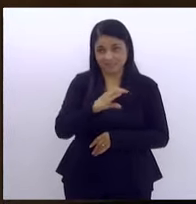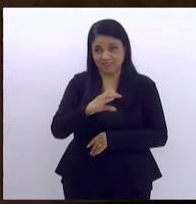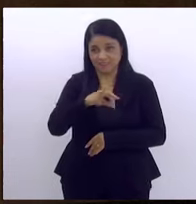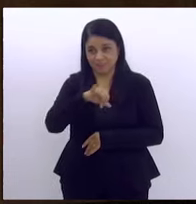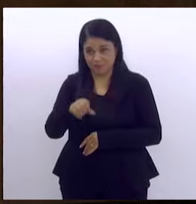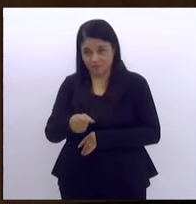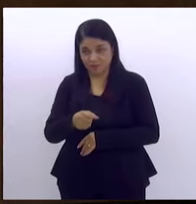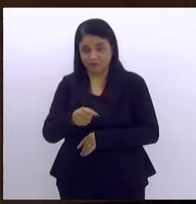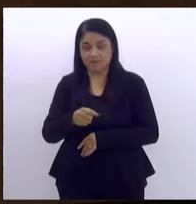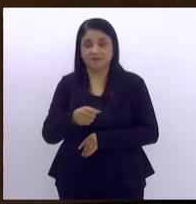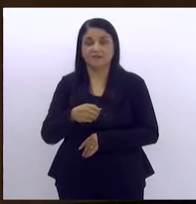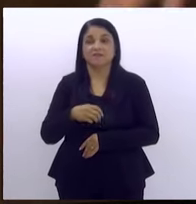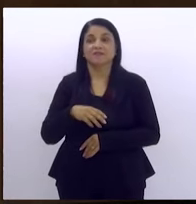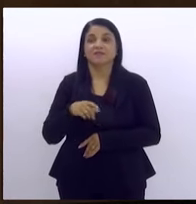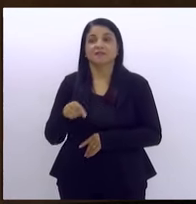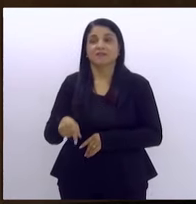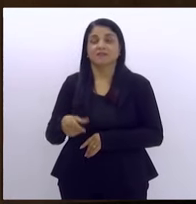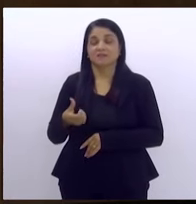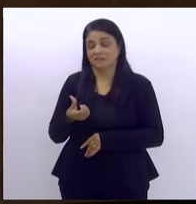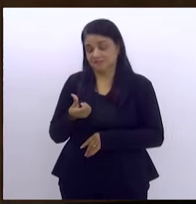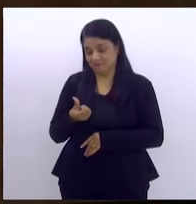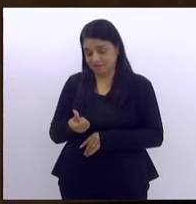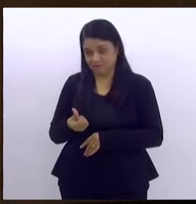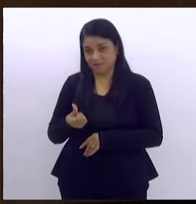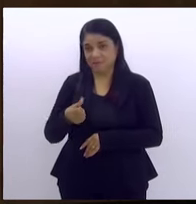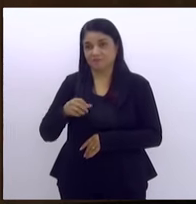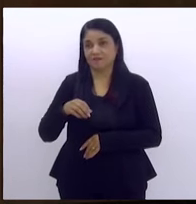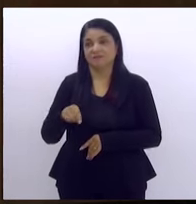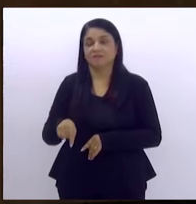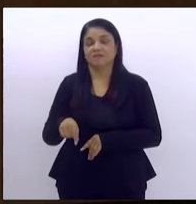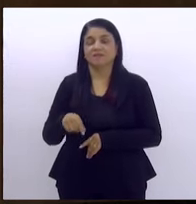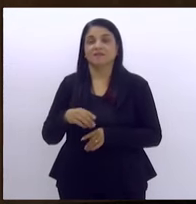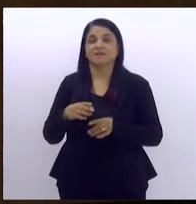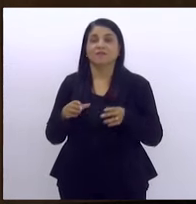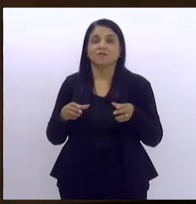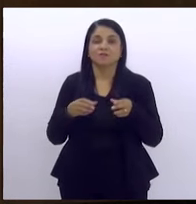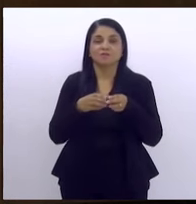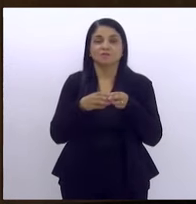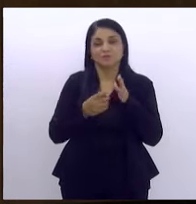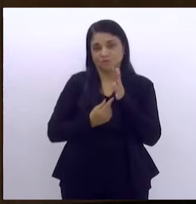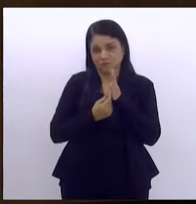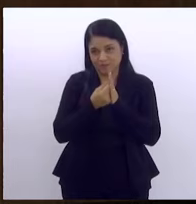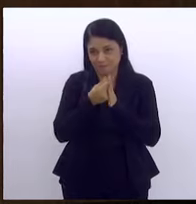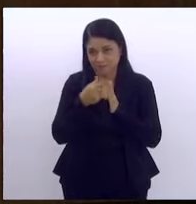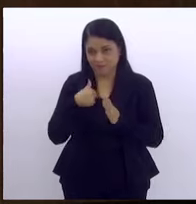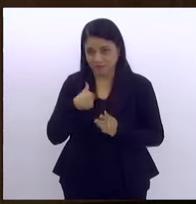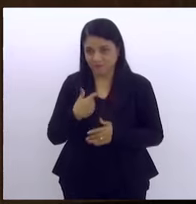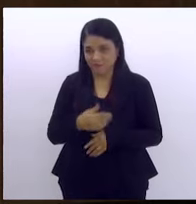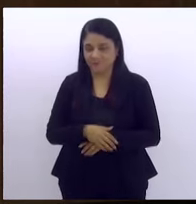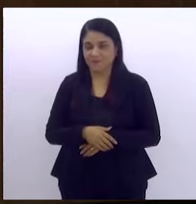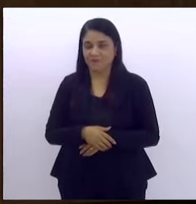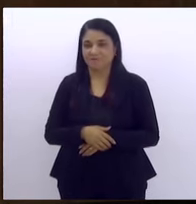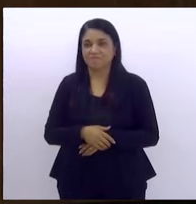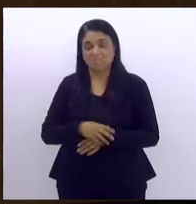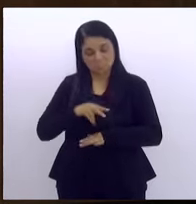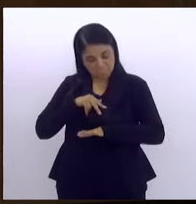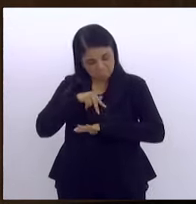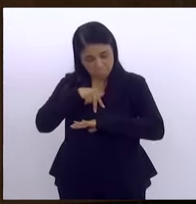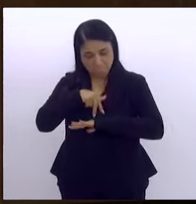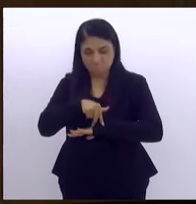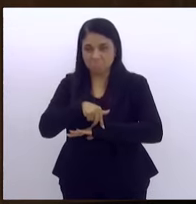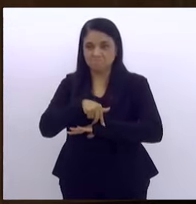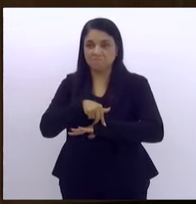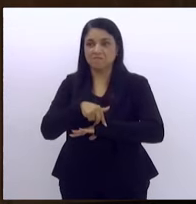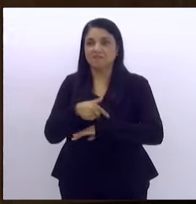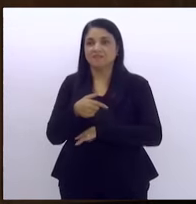na Comissão de Orçamento. Mas estou aqui, senhora presidente. Firme e forte. Isto quer dizer que tem